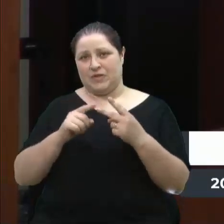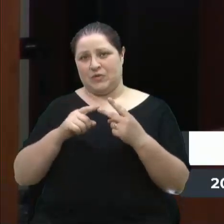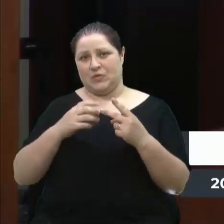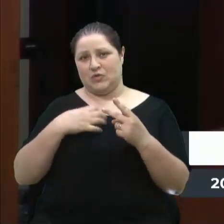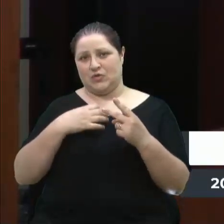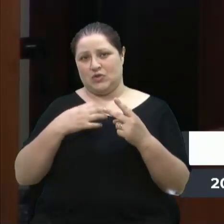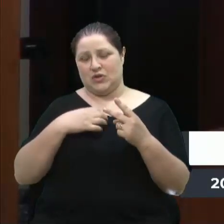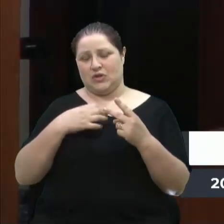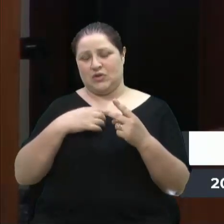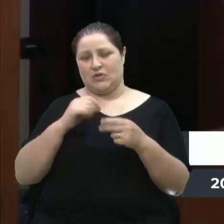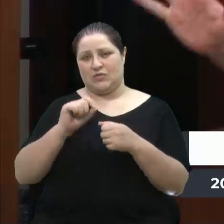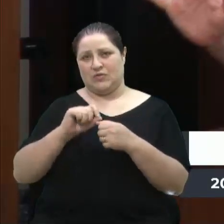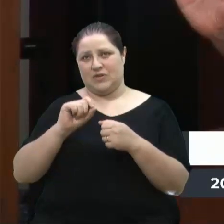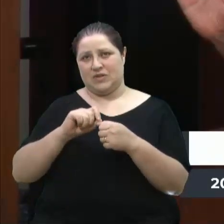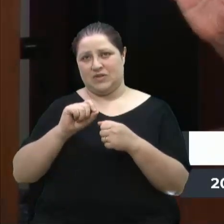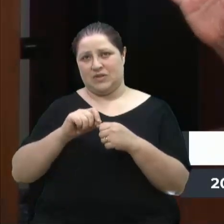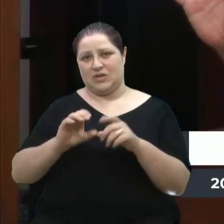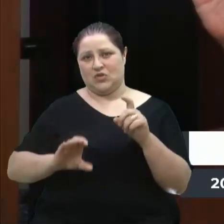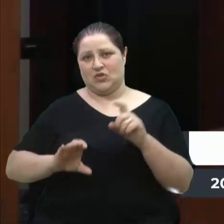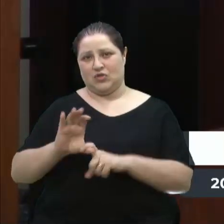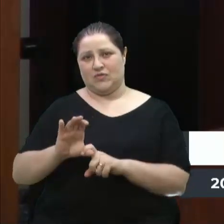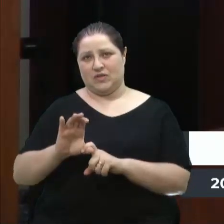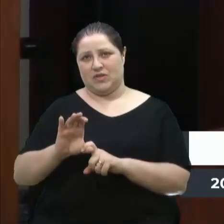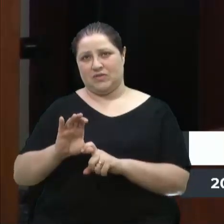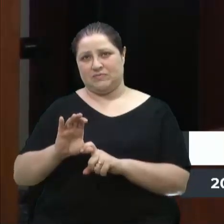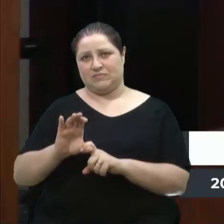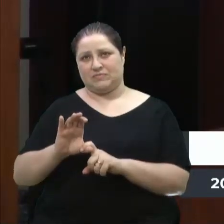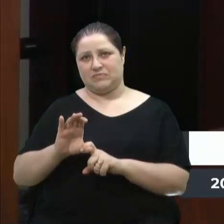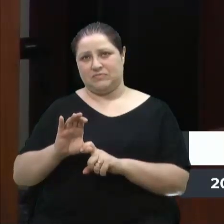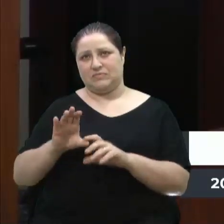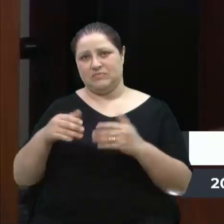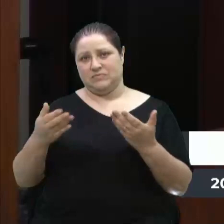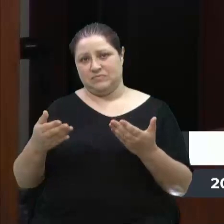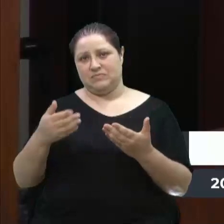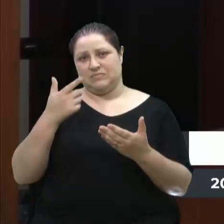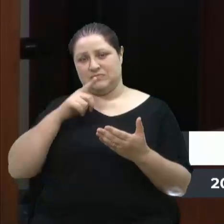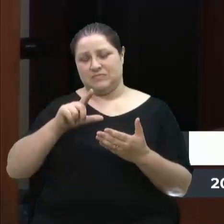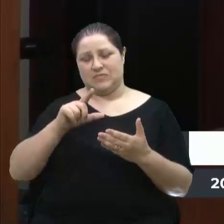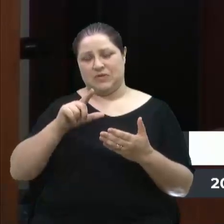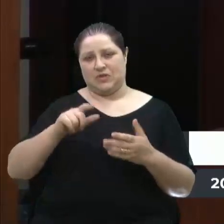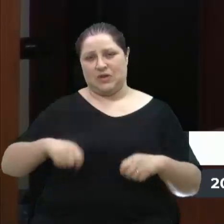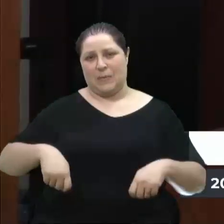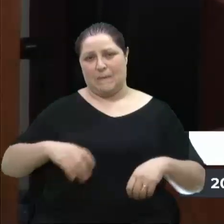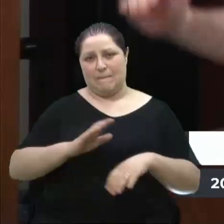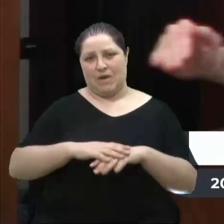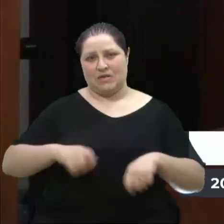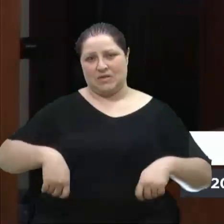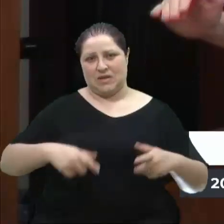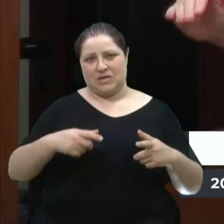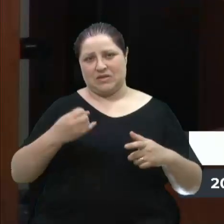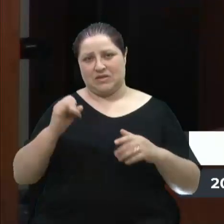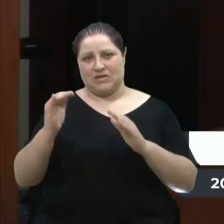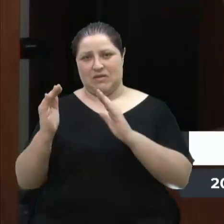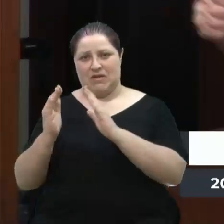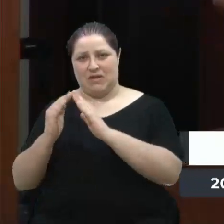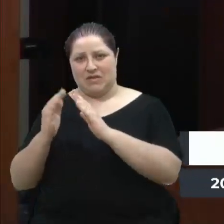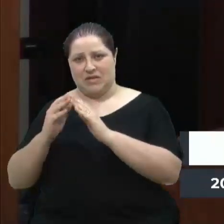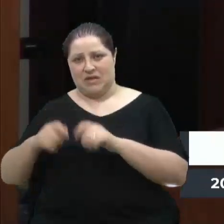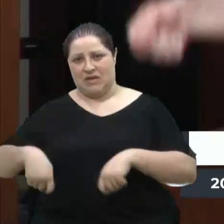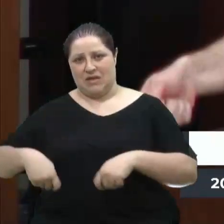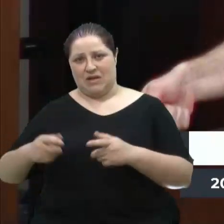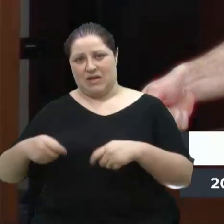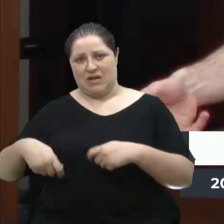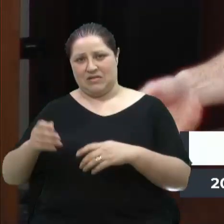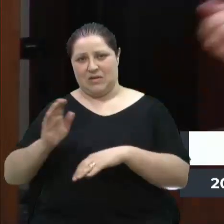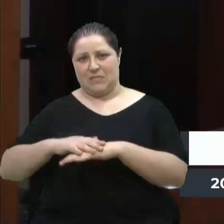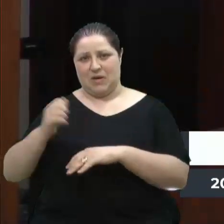fazer dívida, quando a gente gasta mais do que arrecada, se nas nossas casas nós gastamos